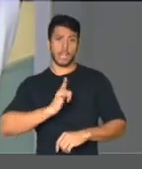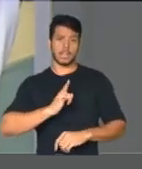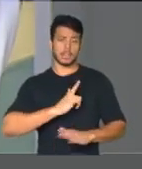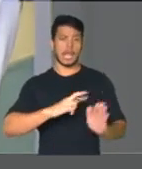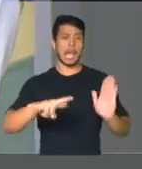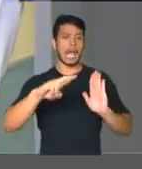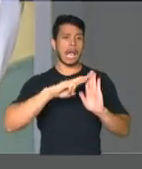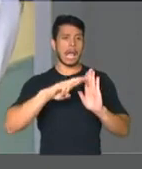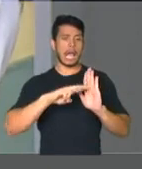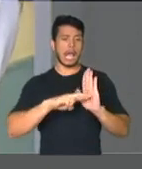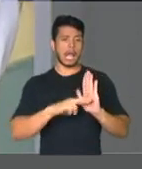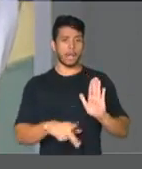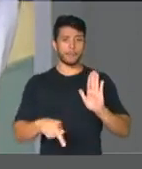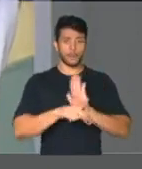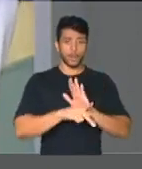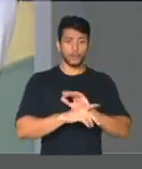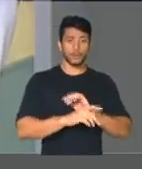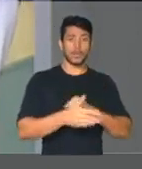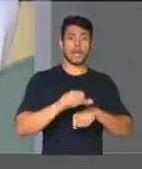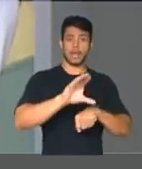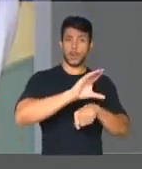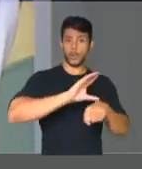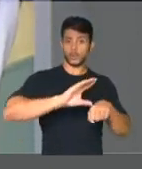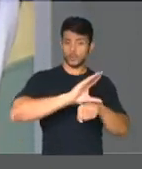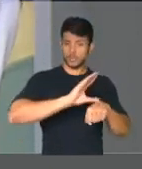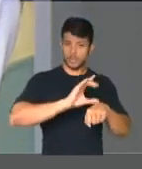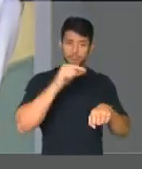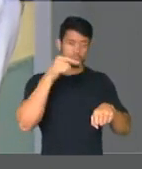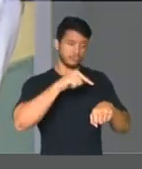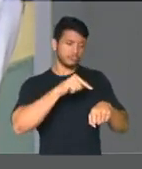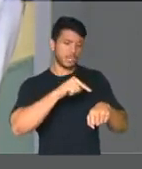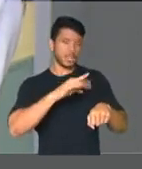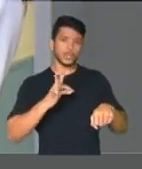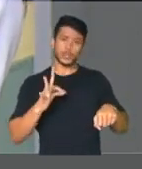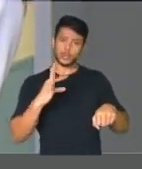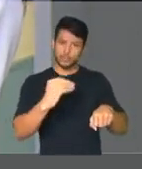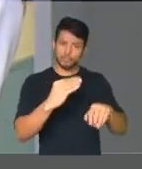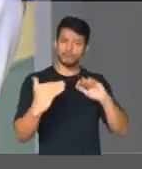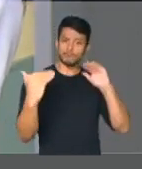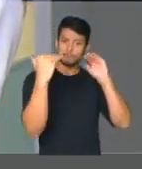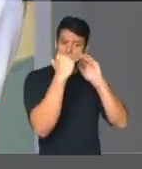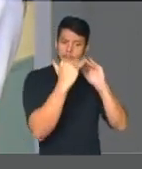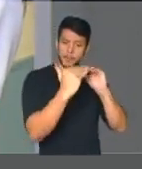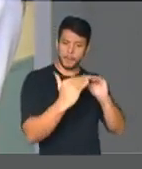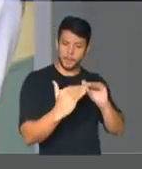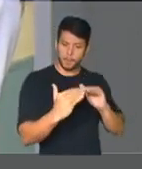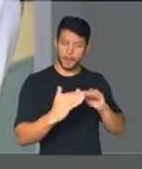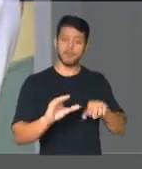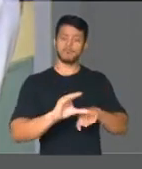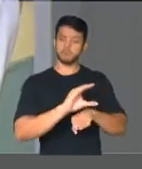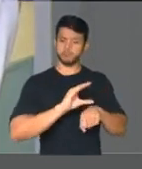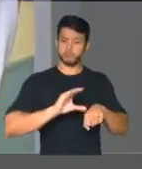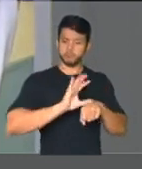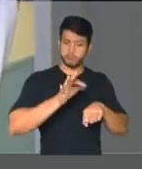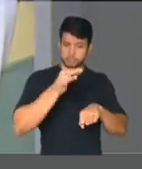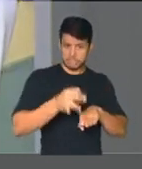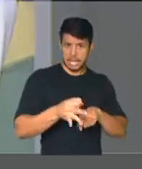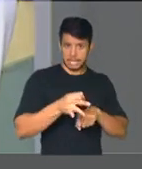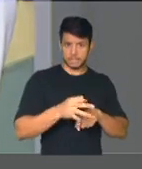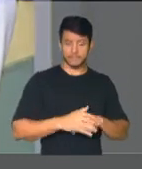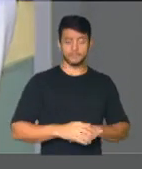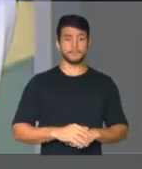de 1988, atendendo-se, assim, ao requisito da constitucionalidade